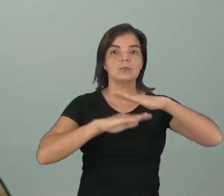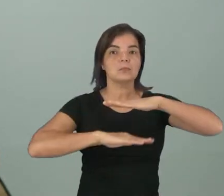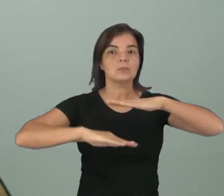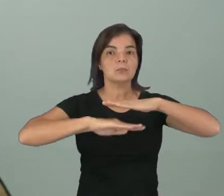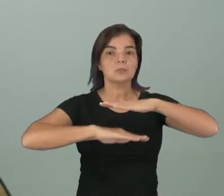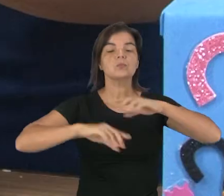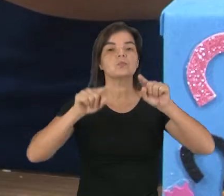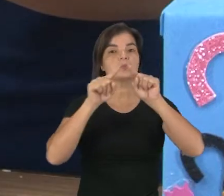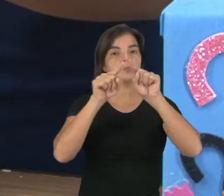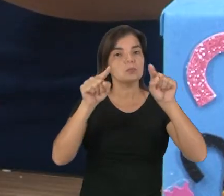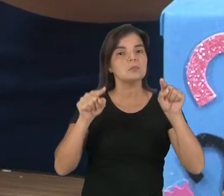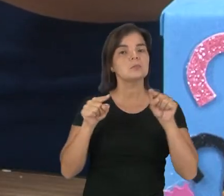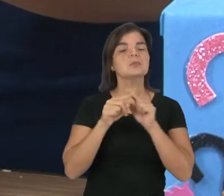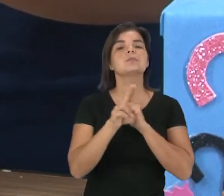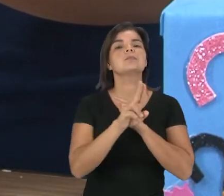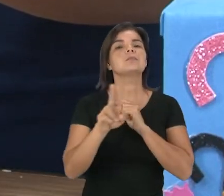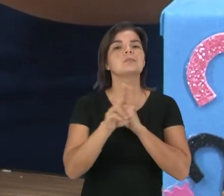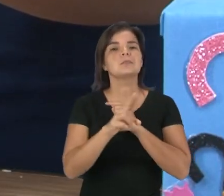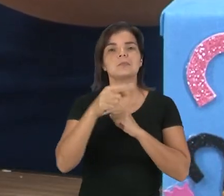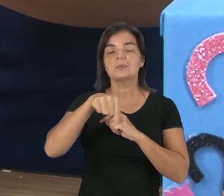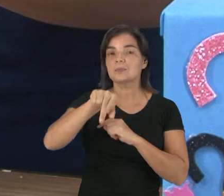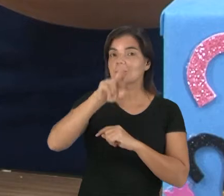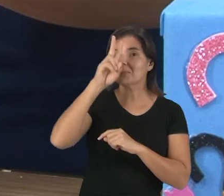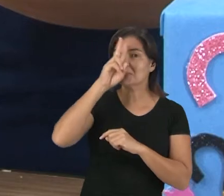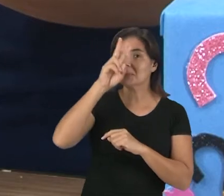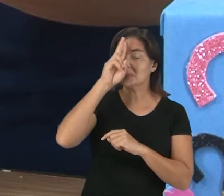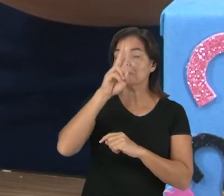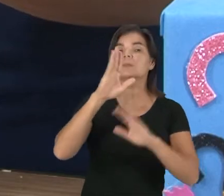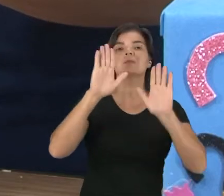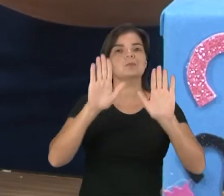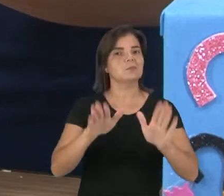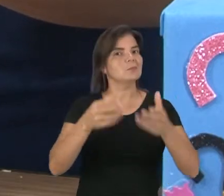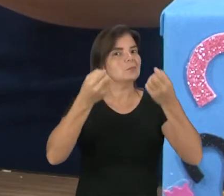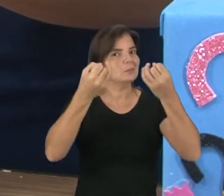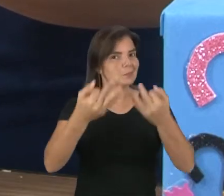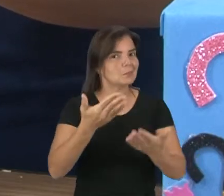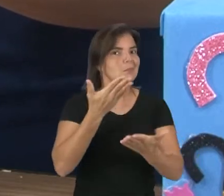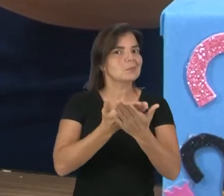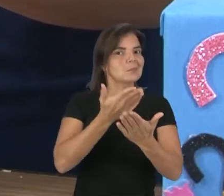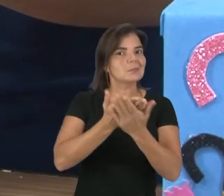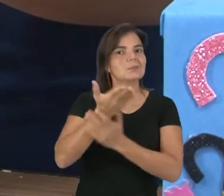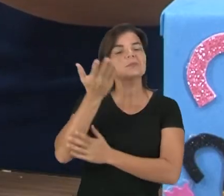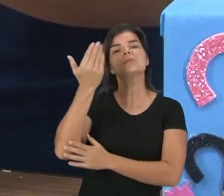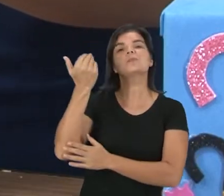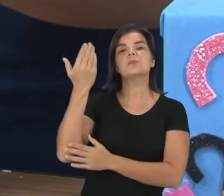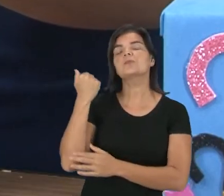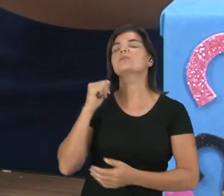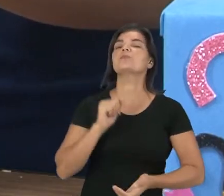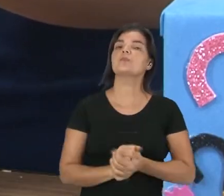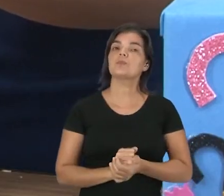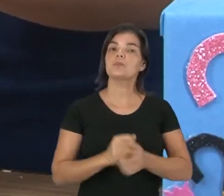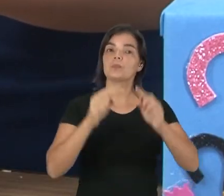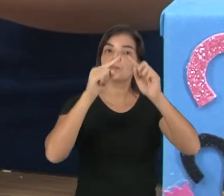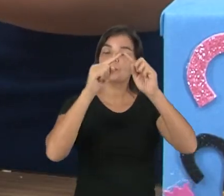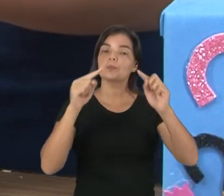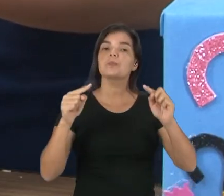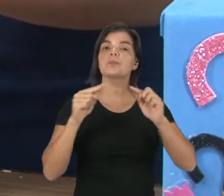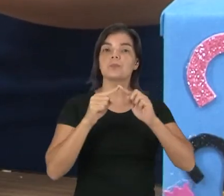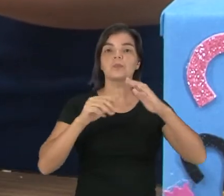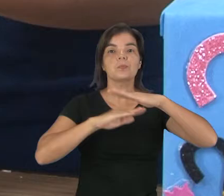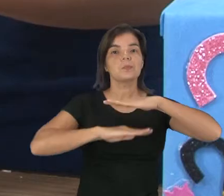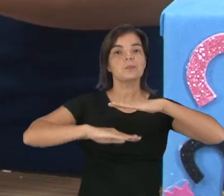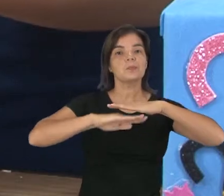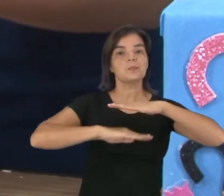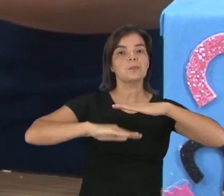base quadrada, qual seria o nome dela? Vocês lembram? Eu falei desse exemplo nas aulas passadas. Ela é uma pirâmide de base